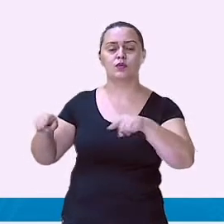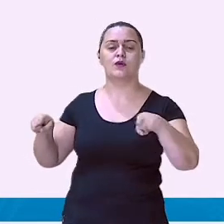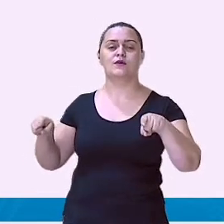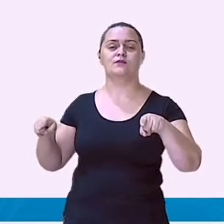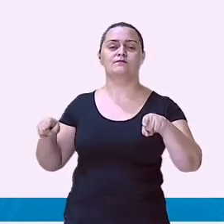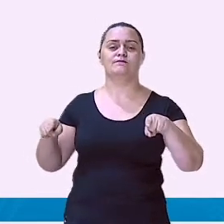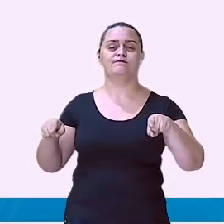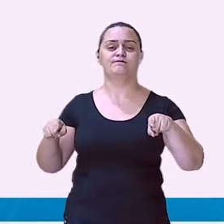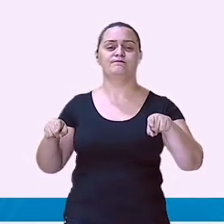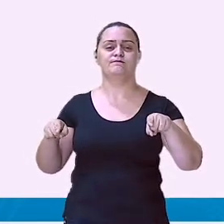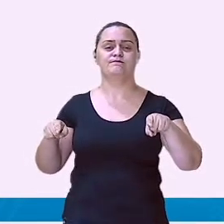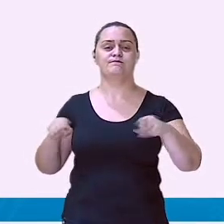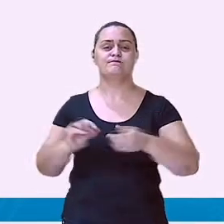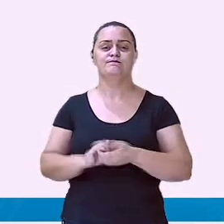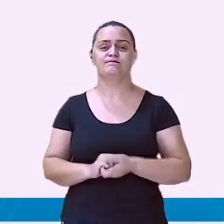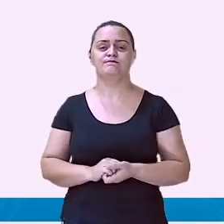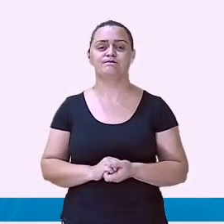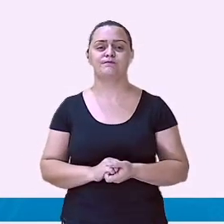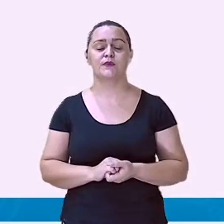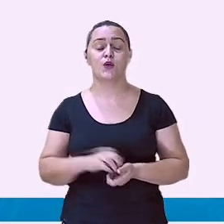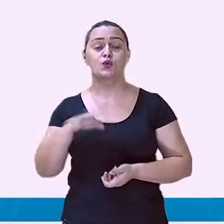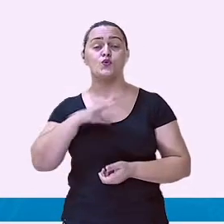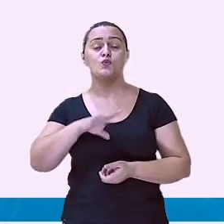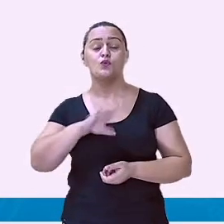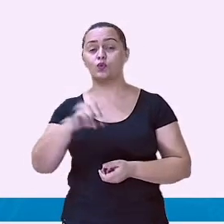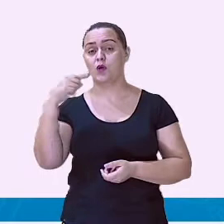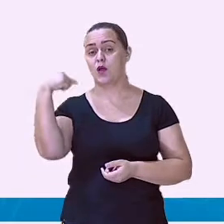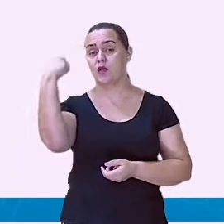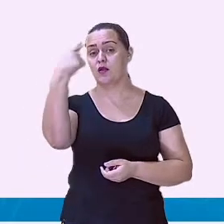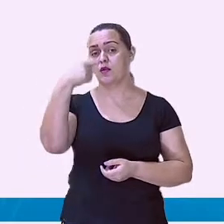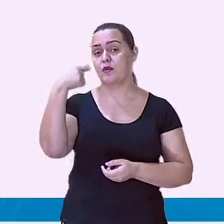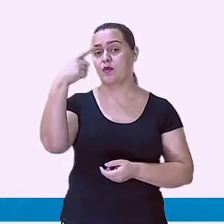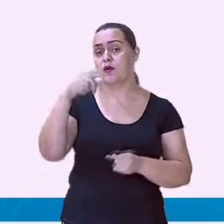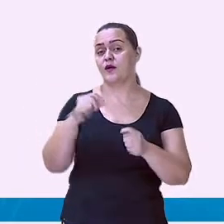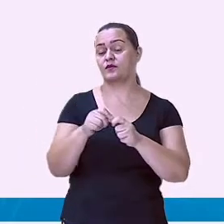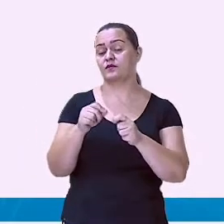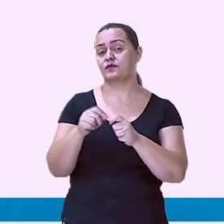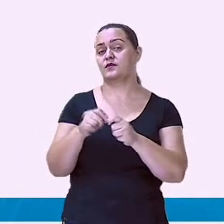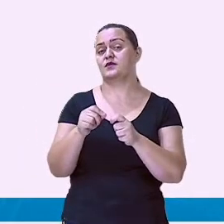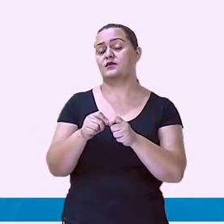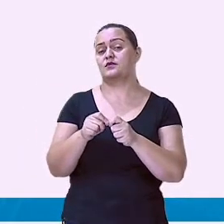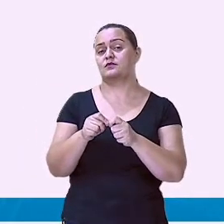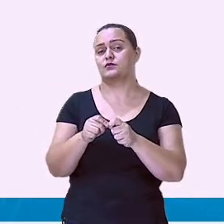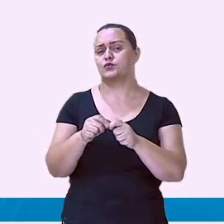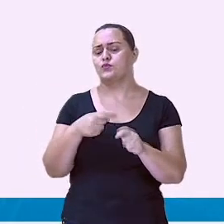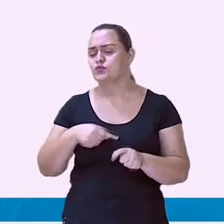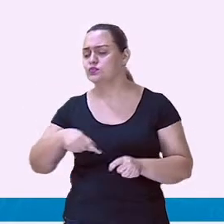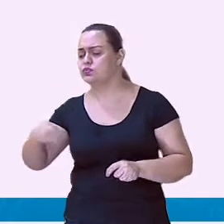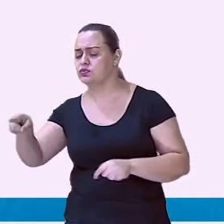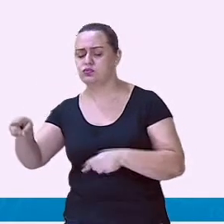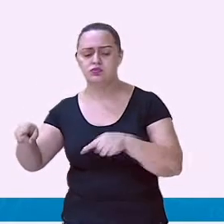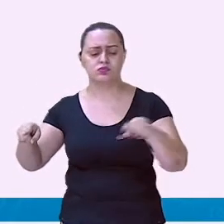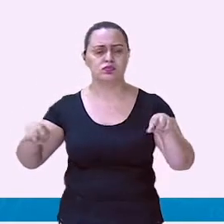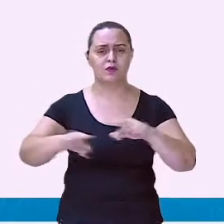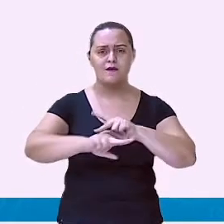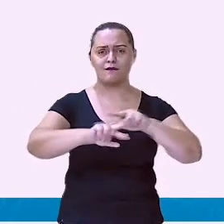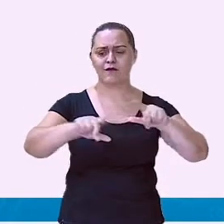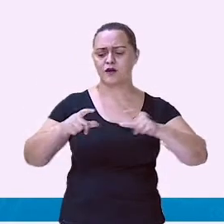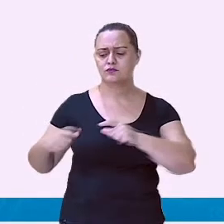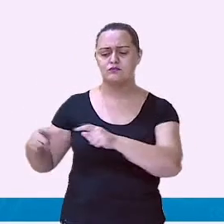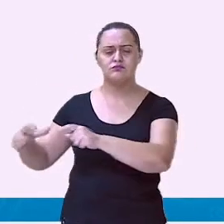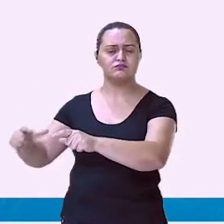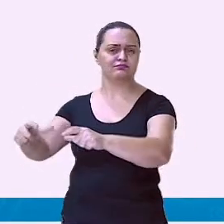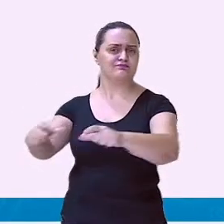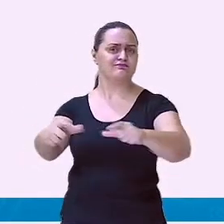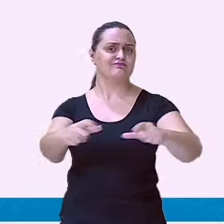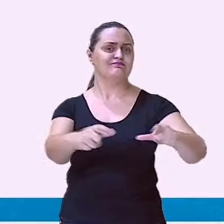eles estavam descobrindo, que eles estavam fazendo. Isso hoje é fácil.